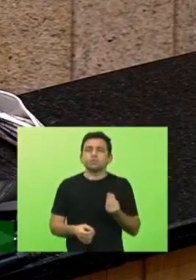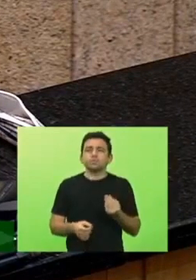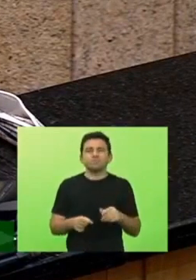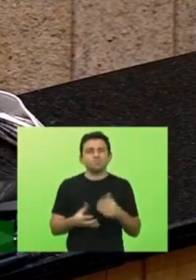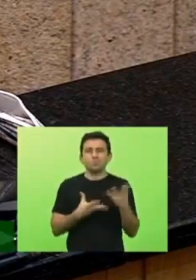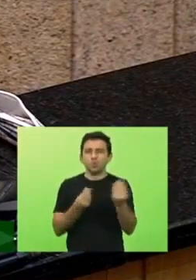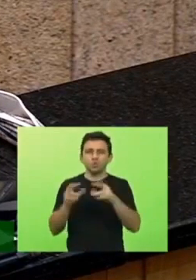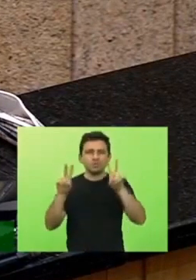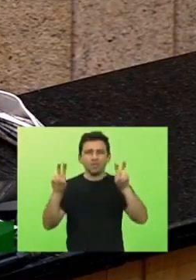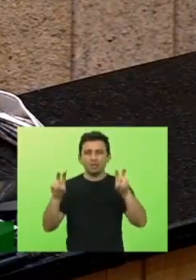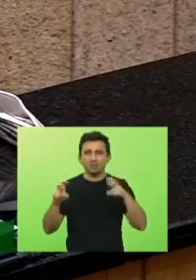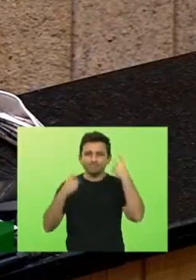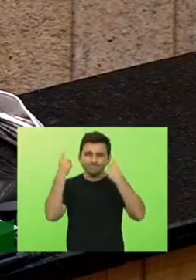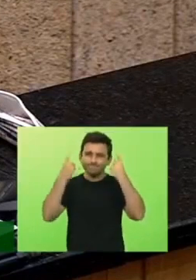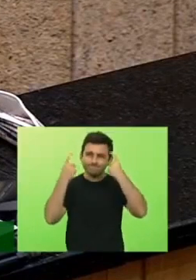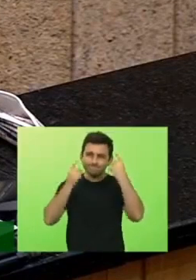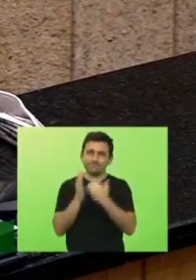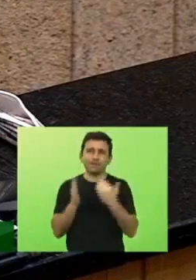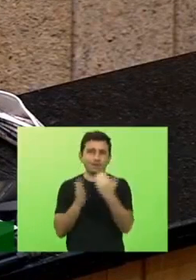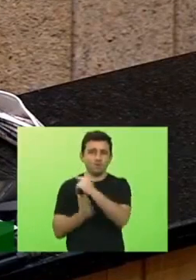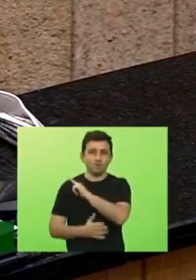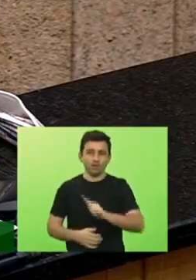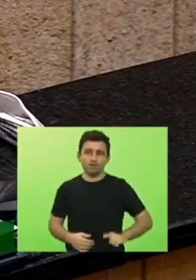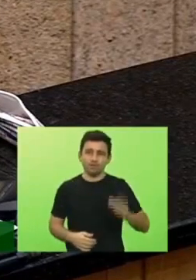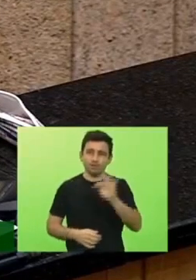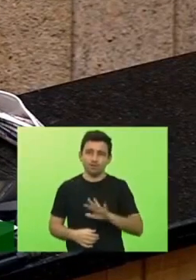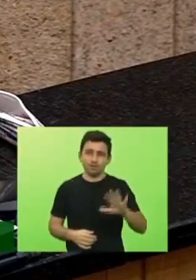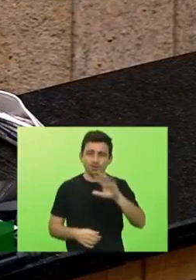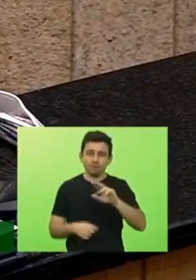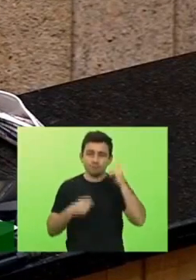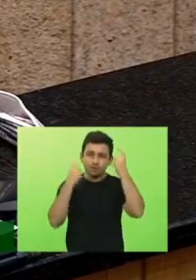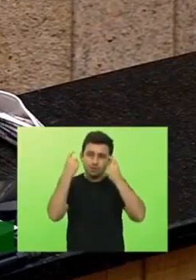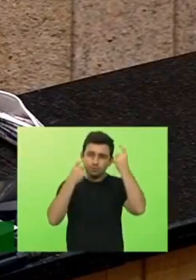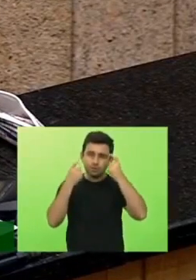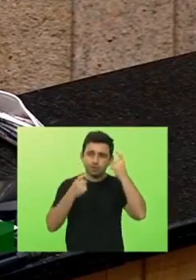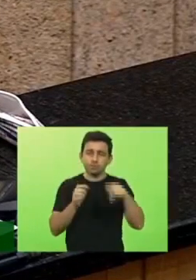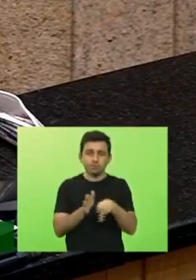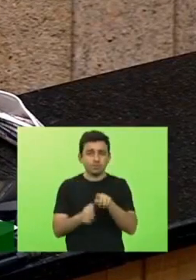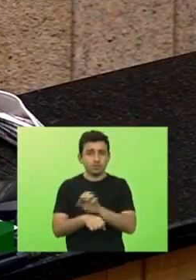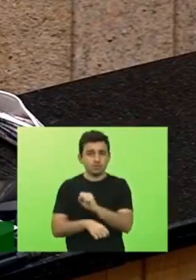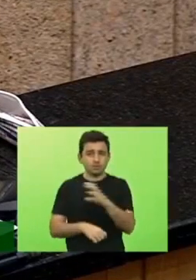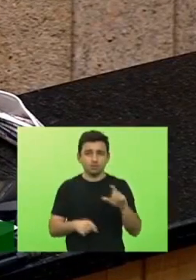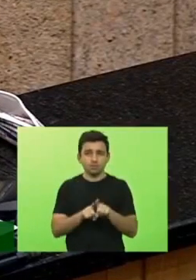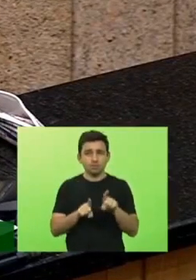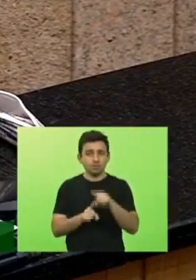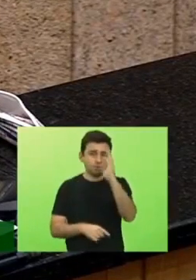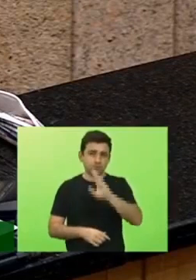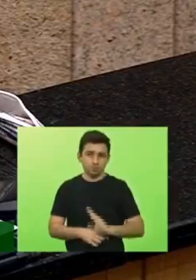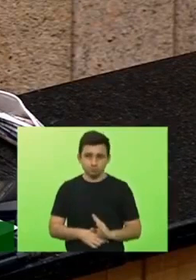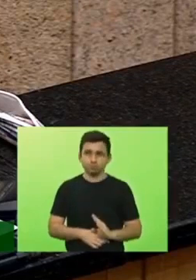que demonstram as preocupações do governo federal com o nosso estado e também com o Brasil todo, onde já se